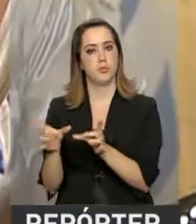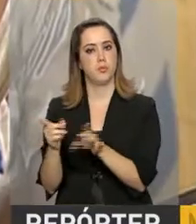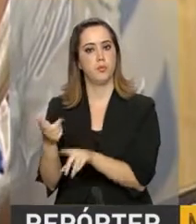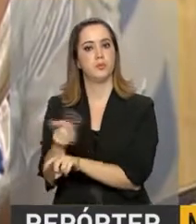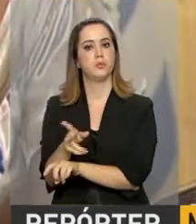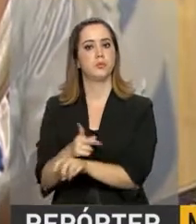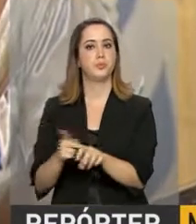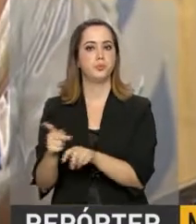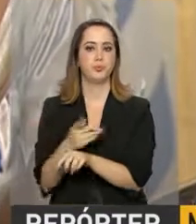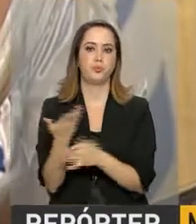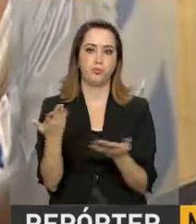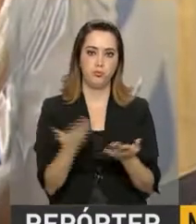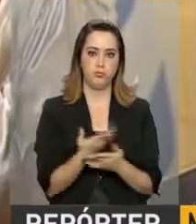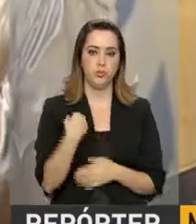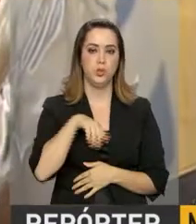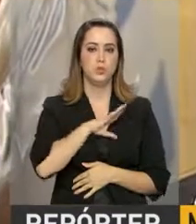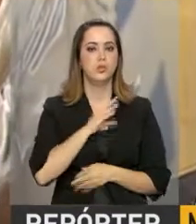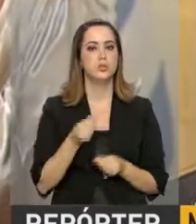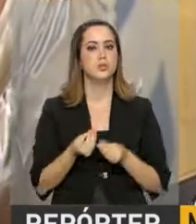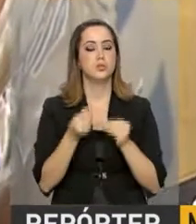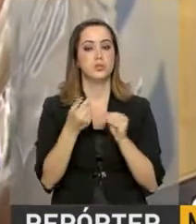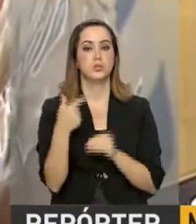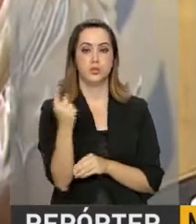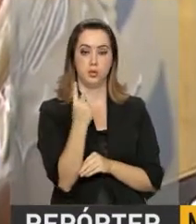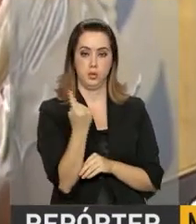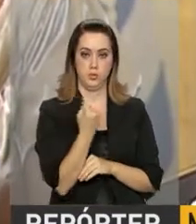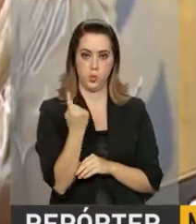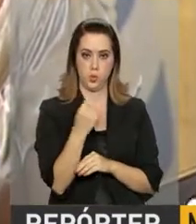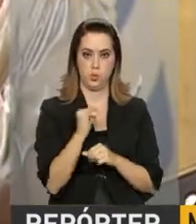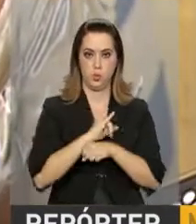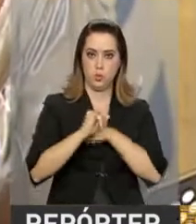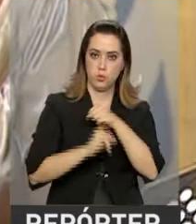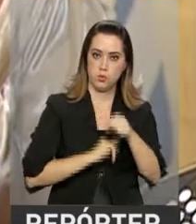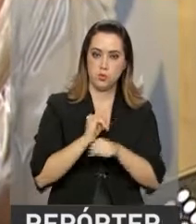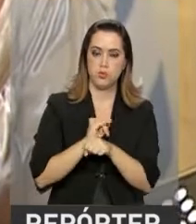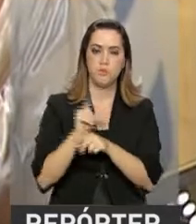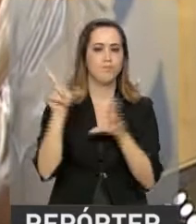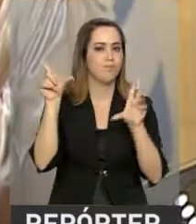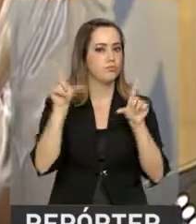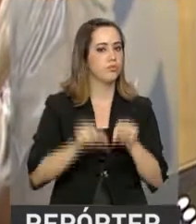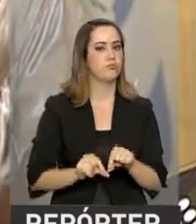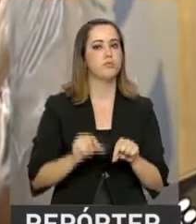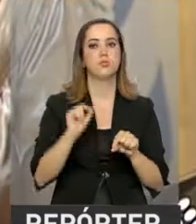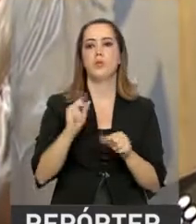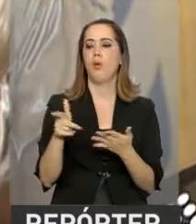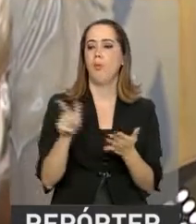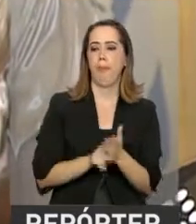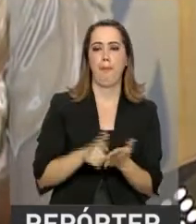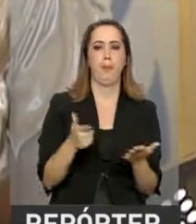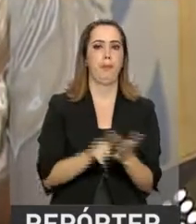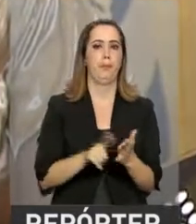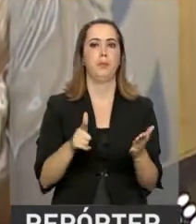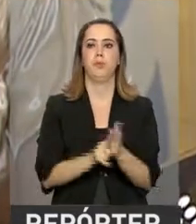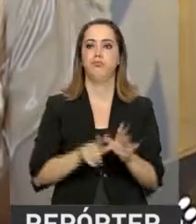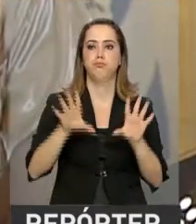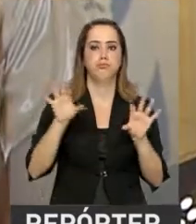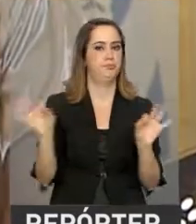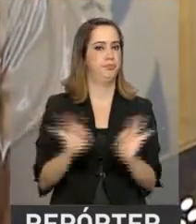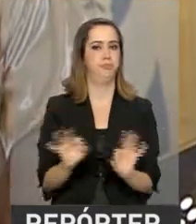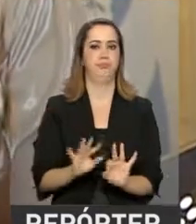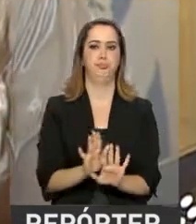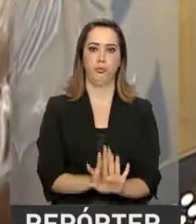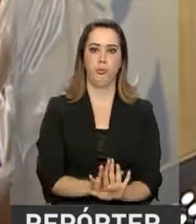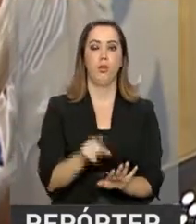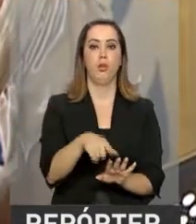estamos desenvolvendo o portal único do comércio exterior, que vai zerar o uso de papel, que vai reduzir o prazo de exportações, vai reduzir o prazo de